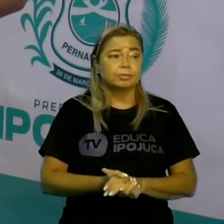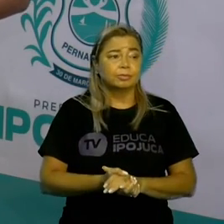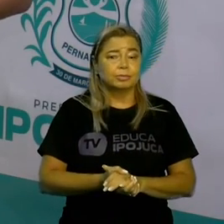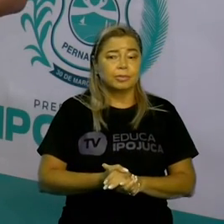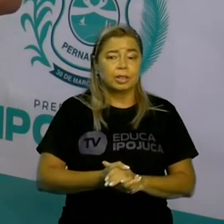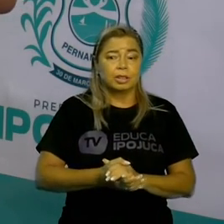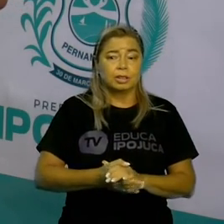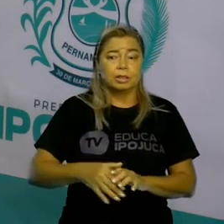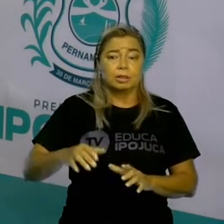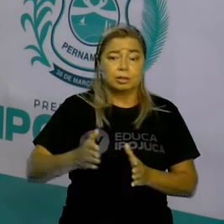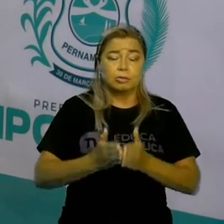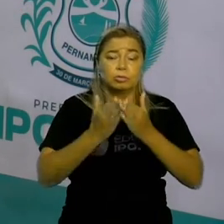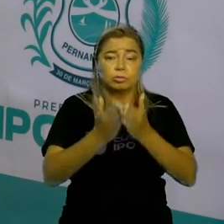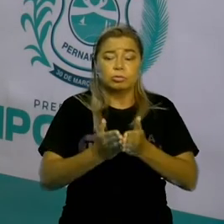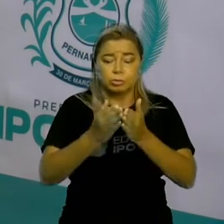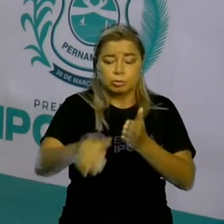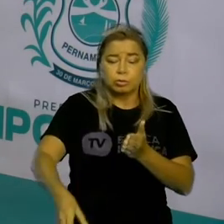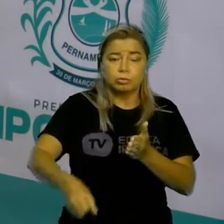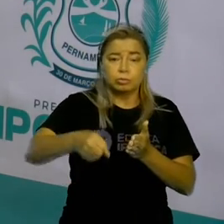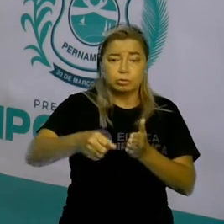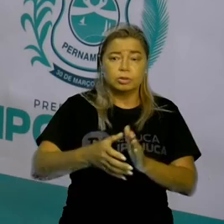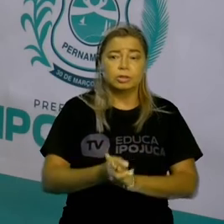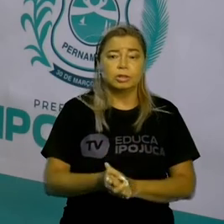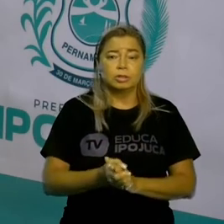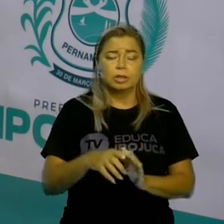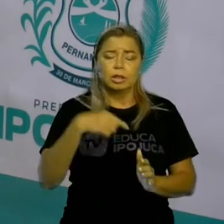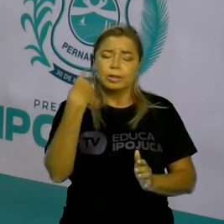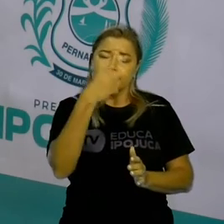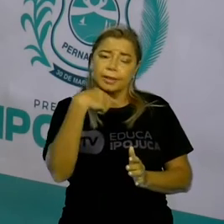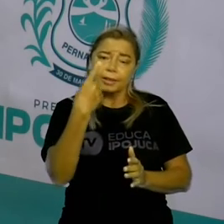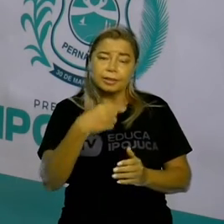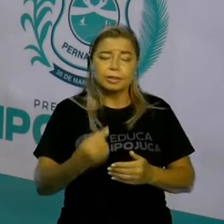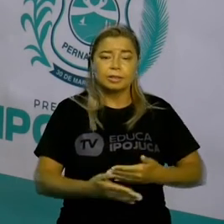âncora, um emoji, um bebê,